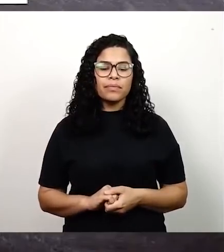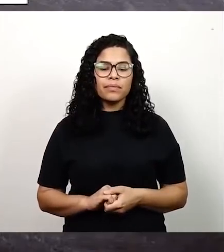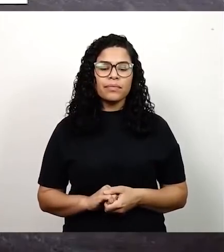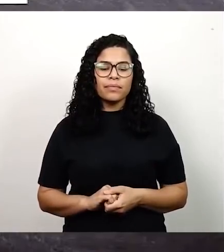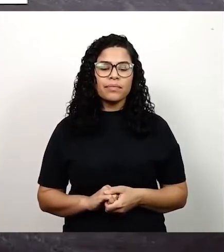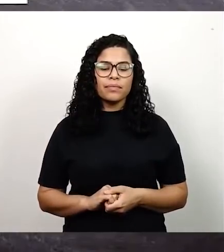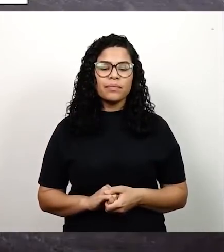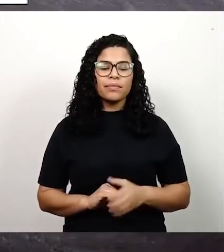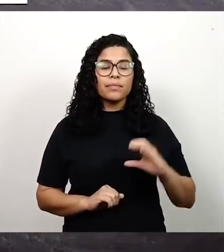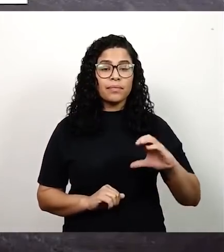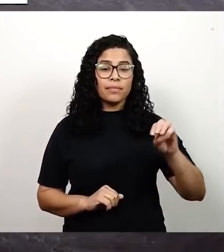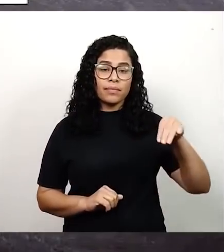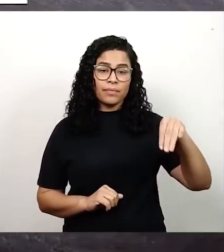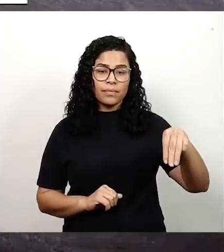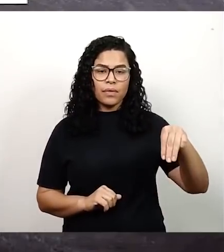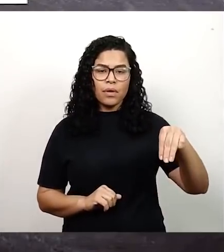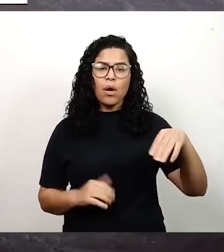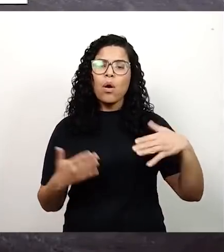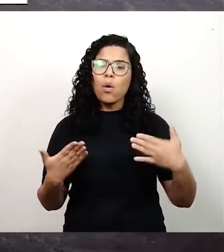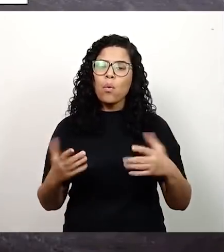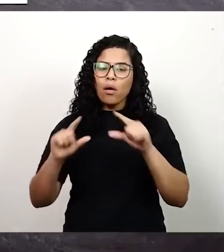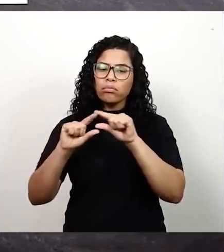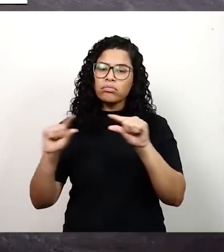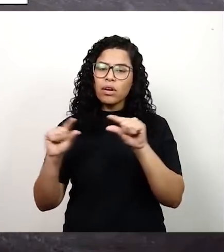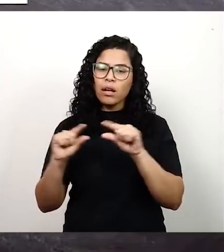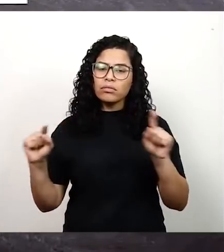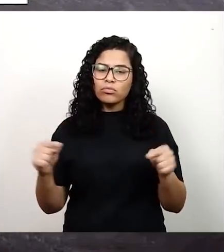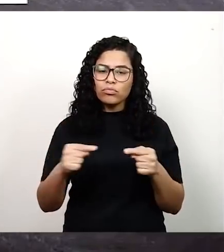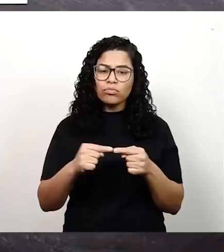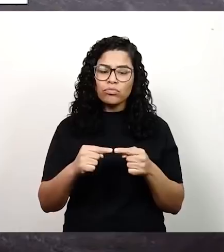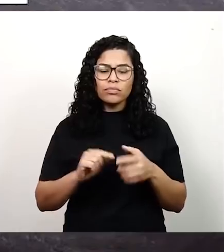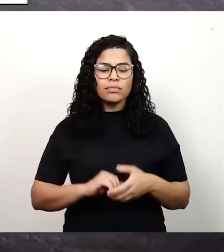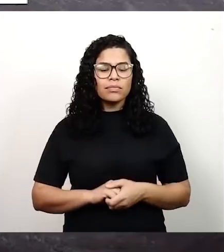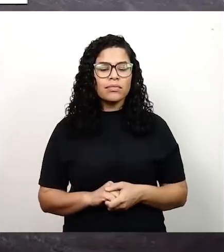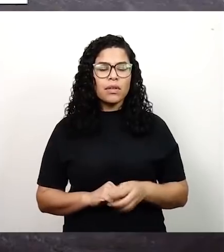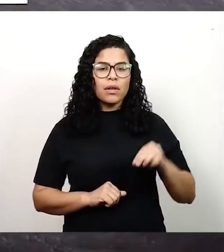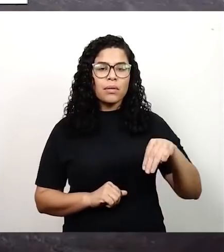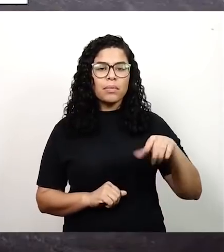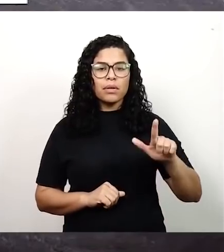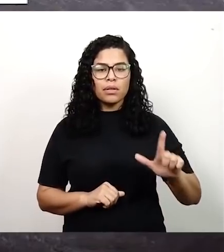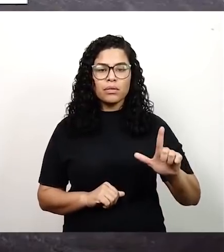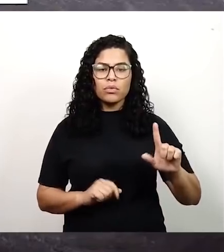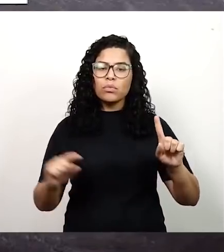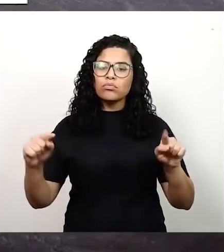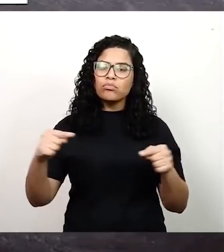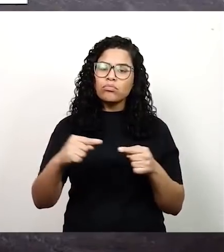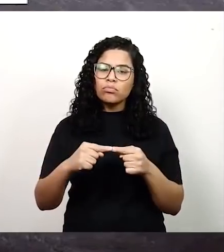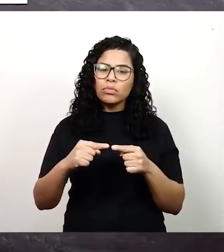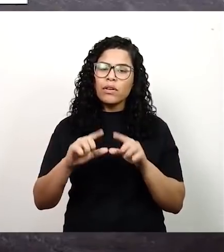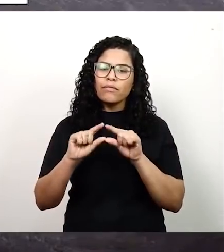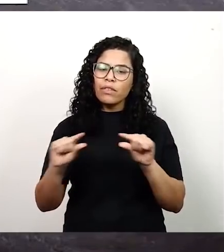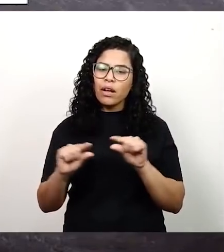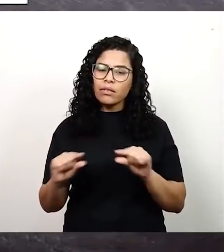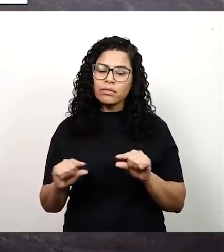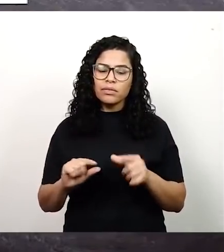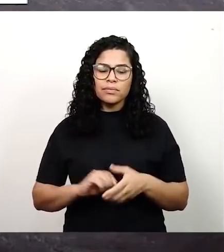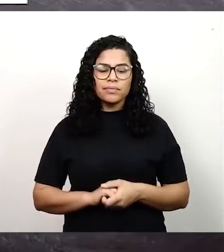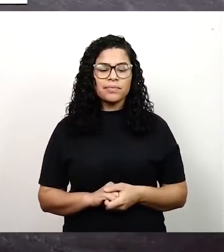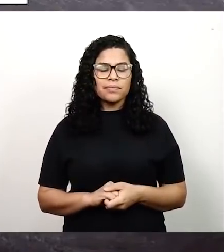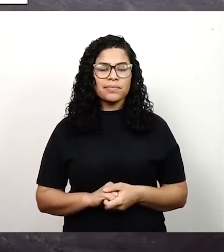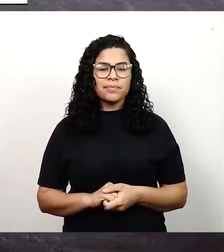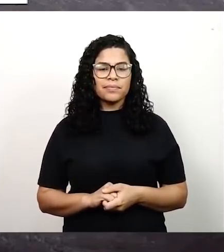Assim como para centímetros, qual frase seria? E também para mililitros. Aqui